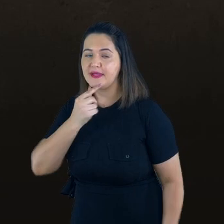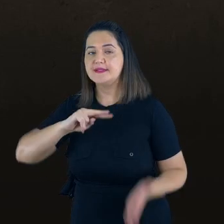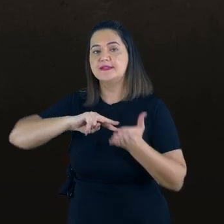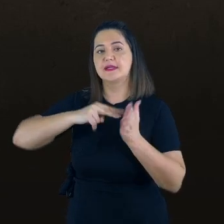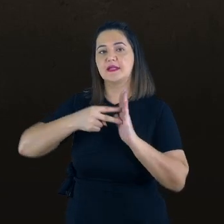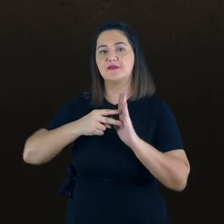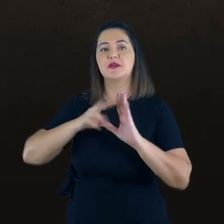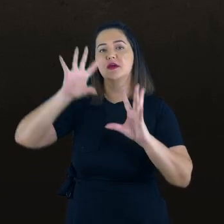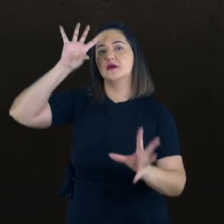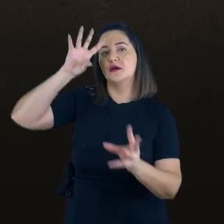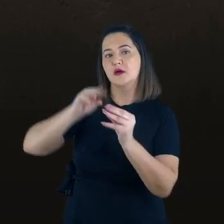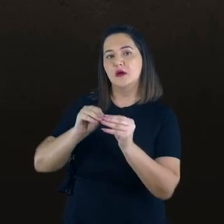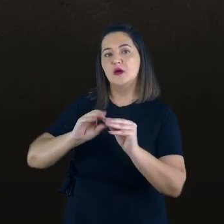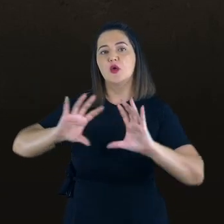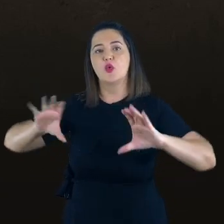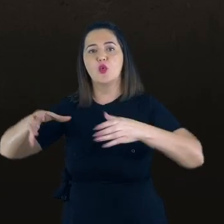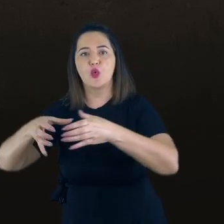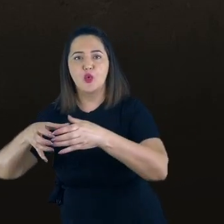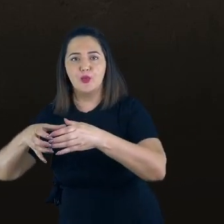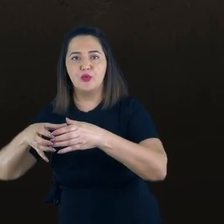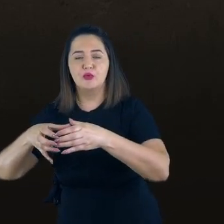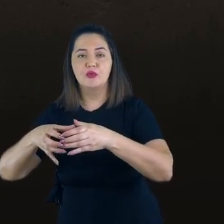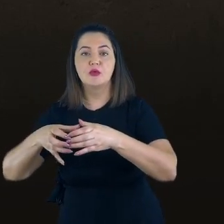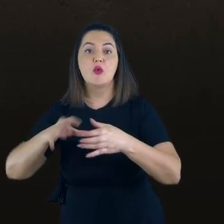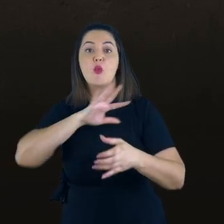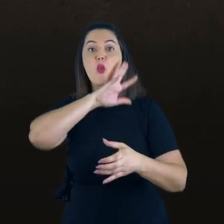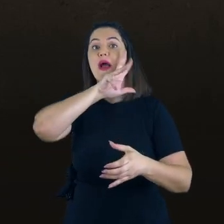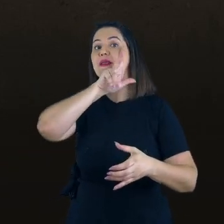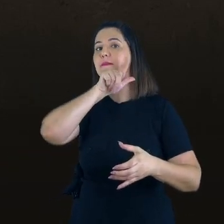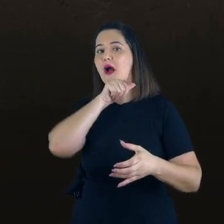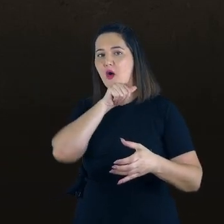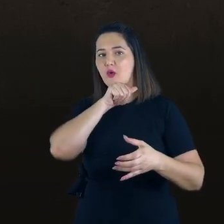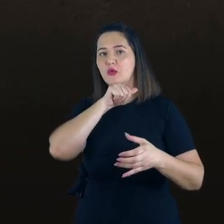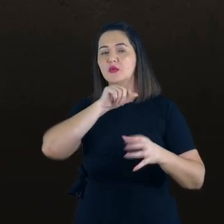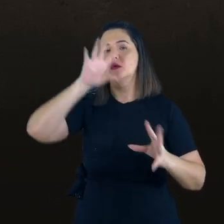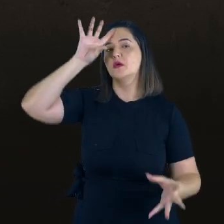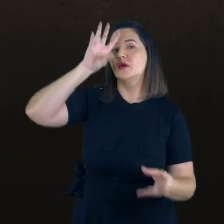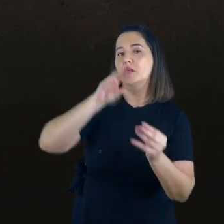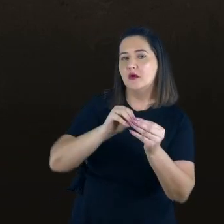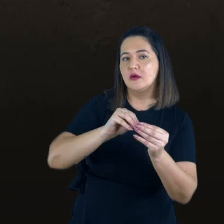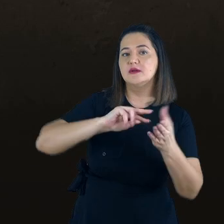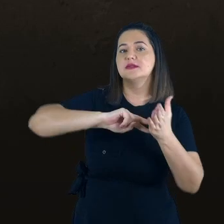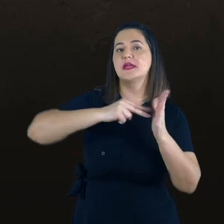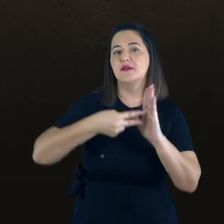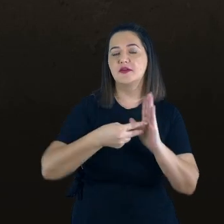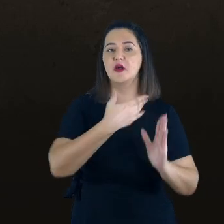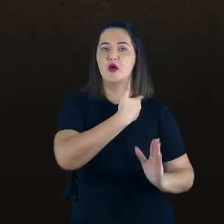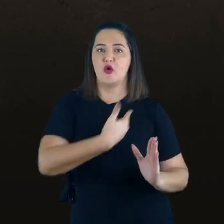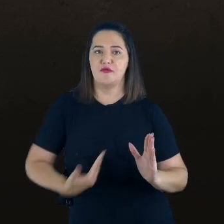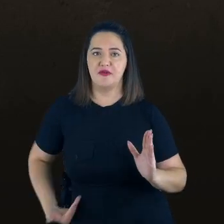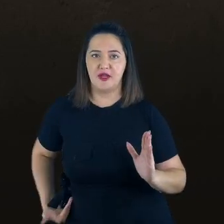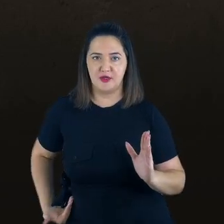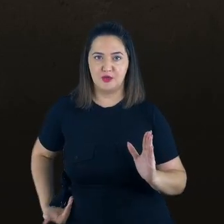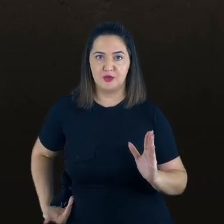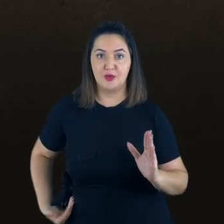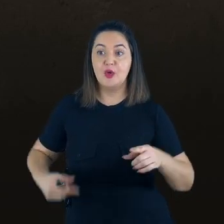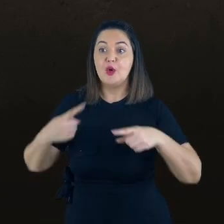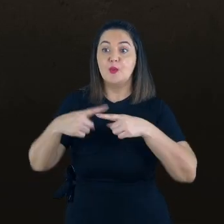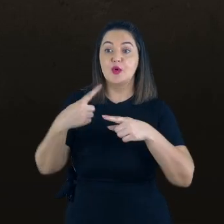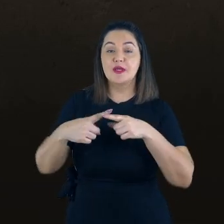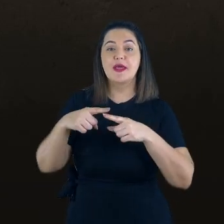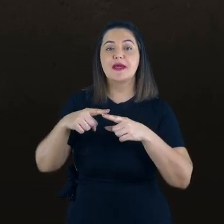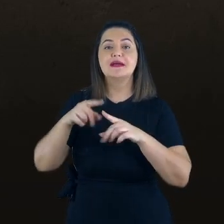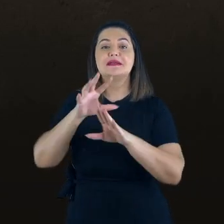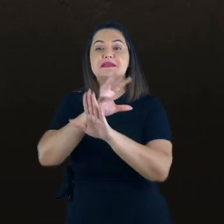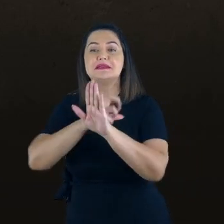uma besta selvagem, um extensivo império. Consequentemente, uma vez que a exposição mística da comunidade